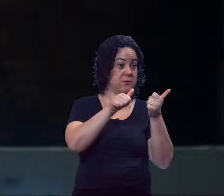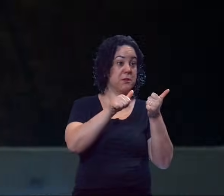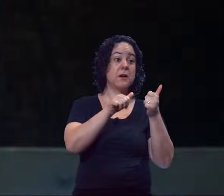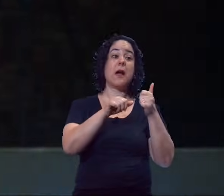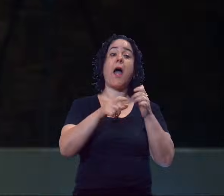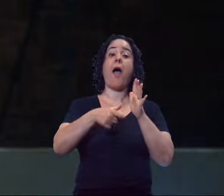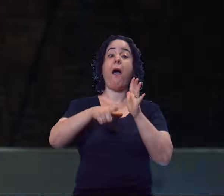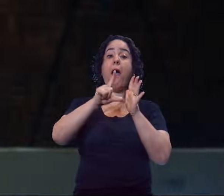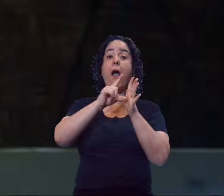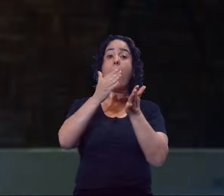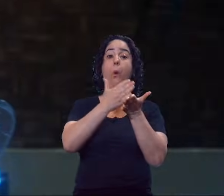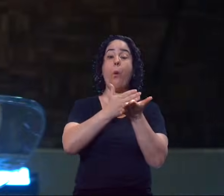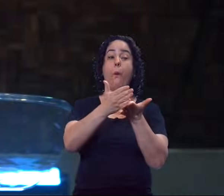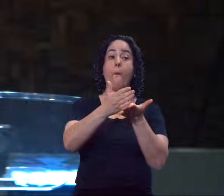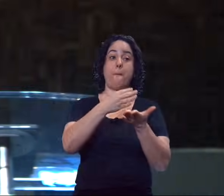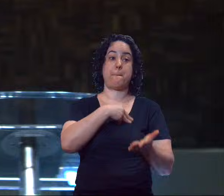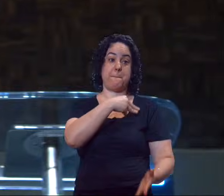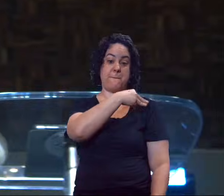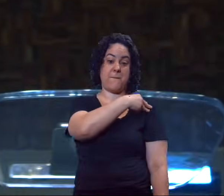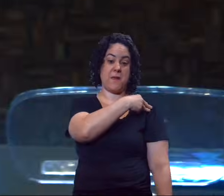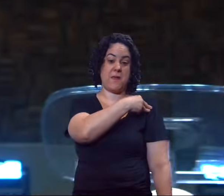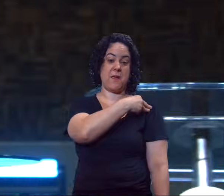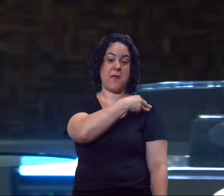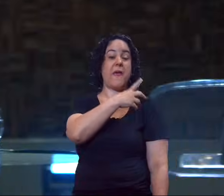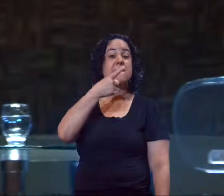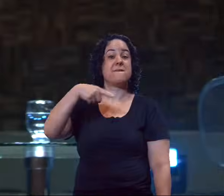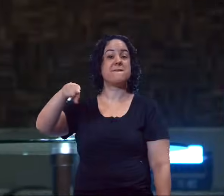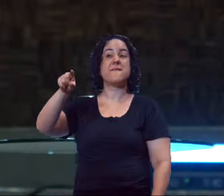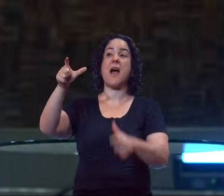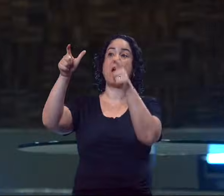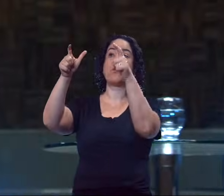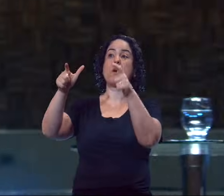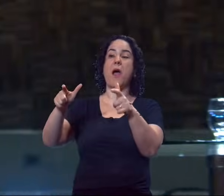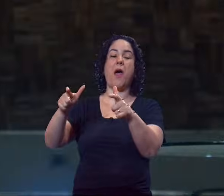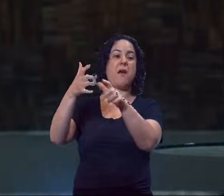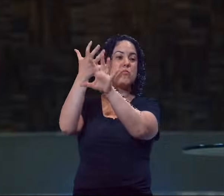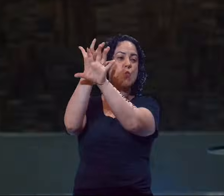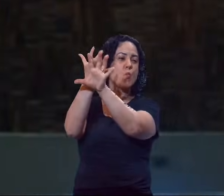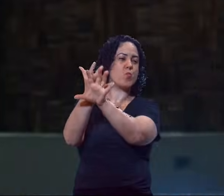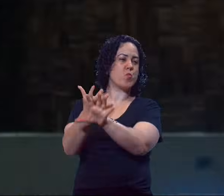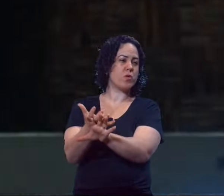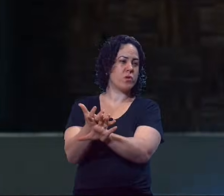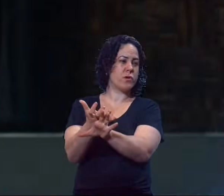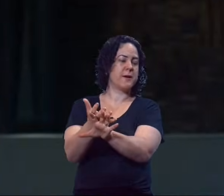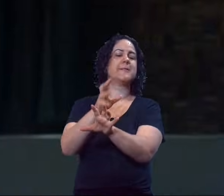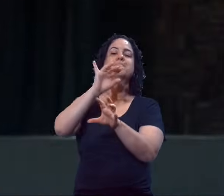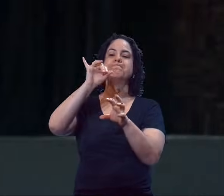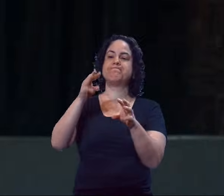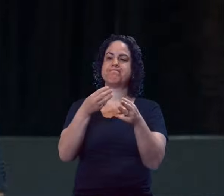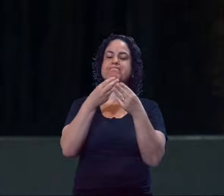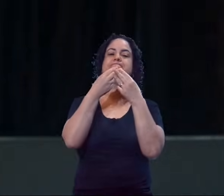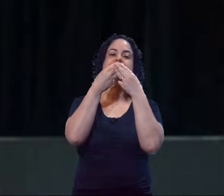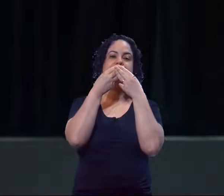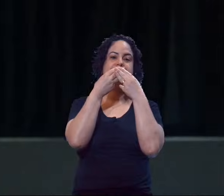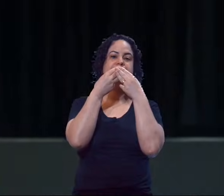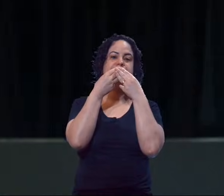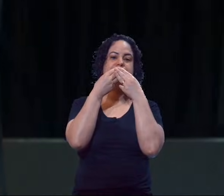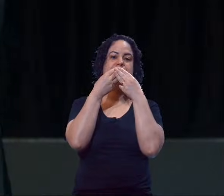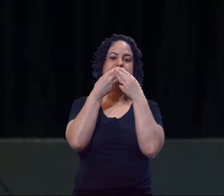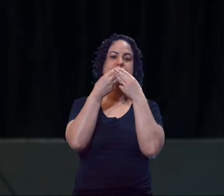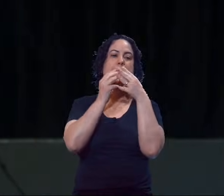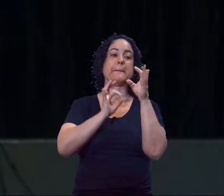dele começar o seu ministério, a Bíblia diz que ele vai para o deserto, e ele vai jejuar, para